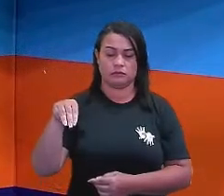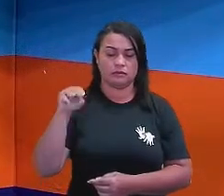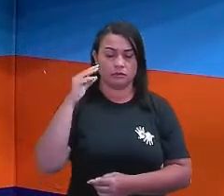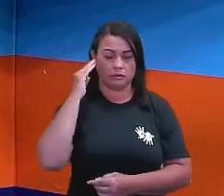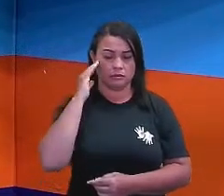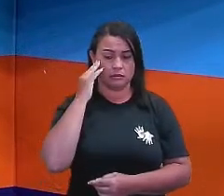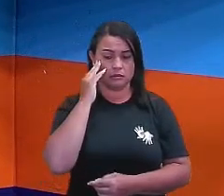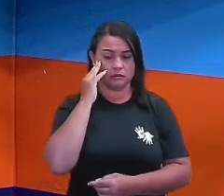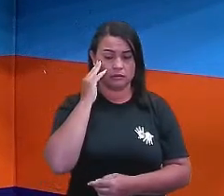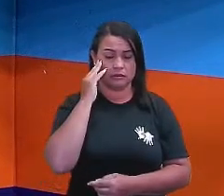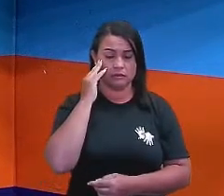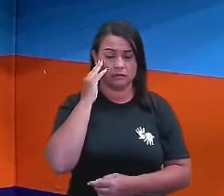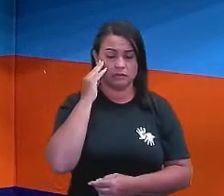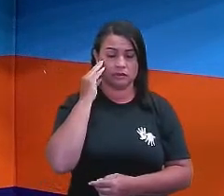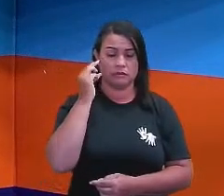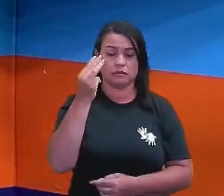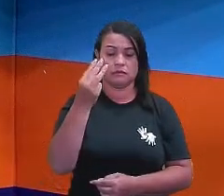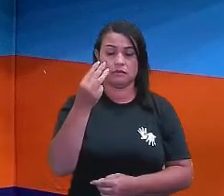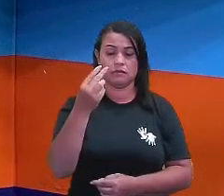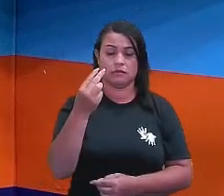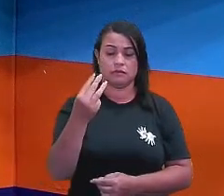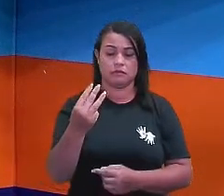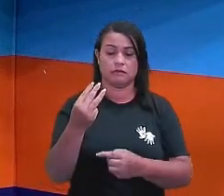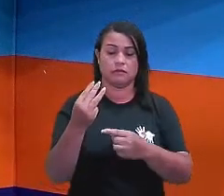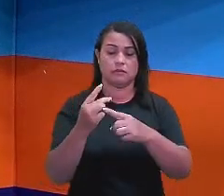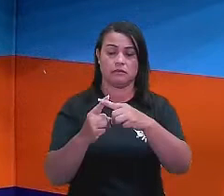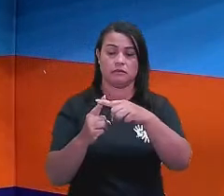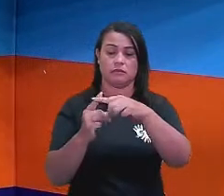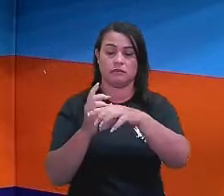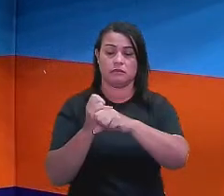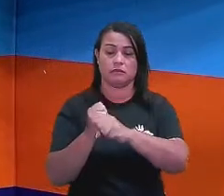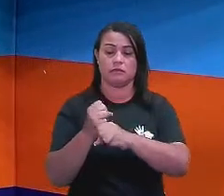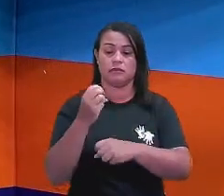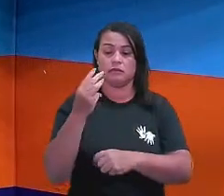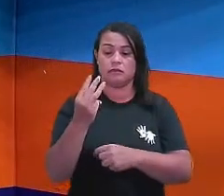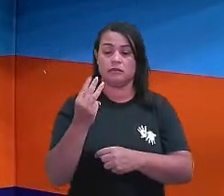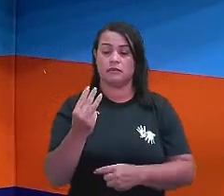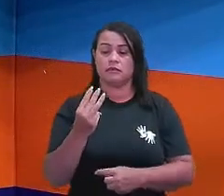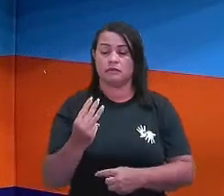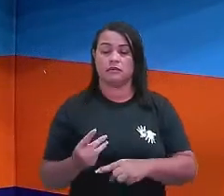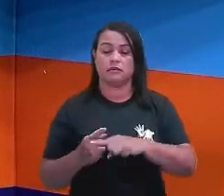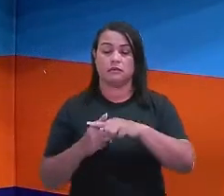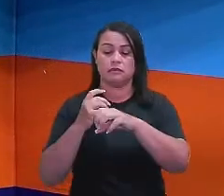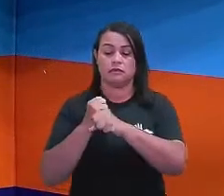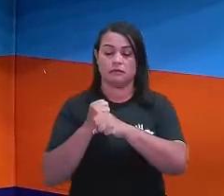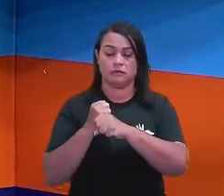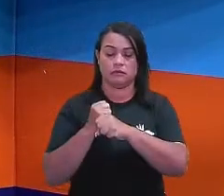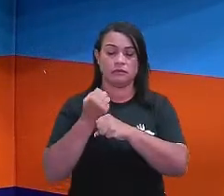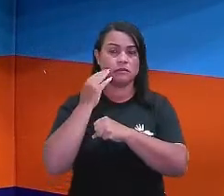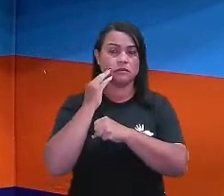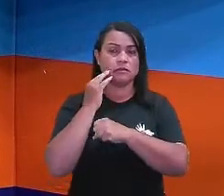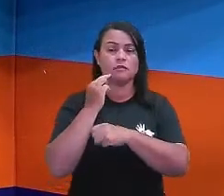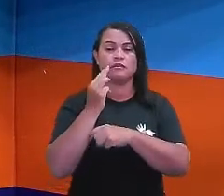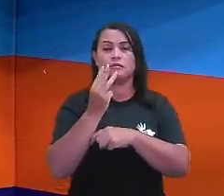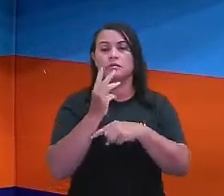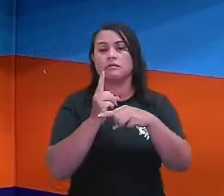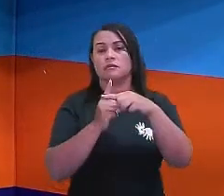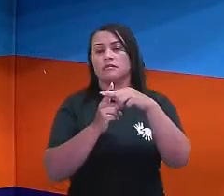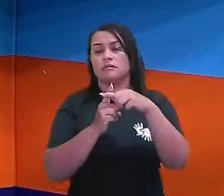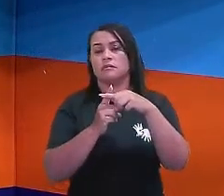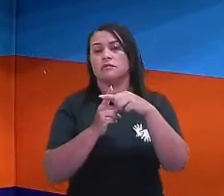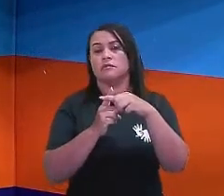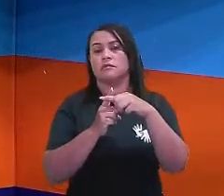né? Dá no mesmo, ó, 3 mais 3, mais 3, mais 3. É como se eu estivesse fazendo o quê? Somando 3,